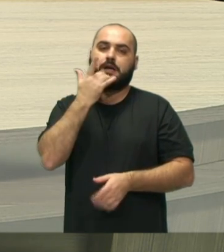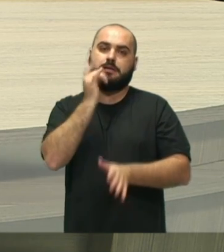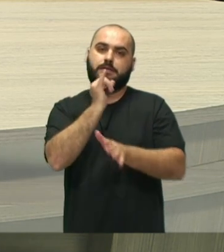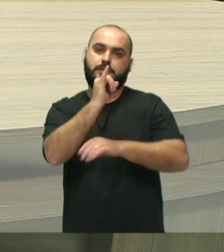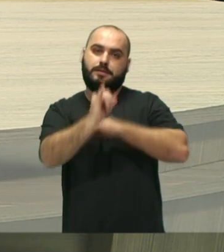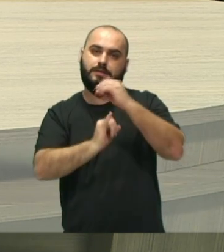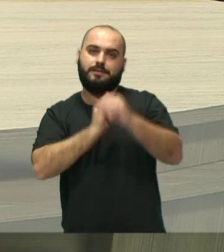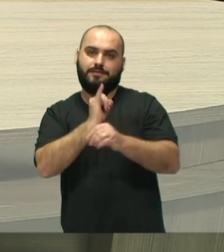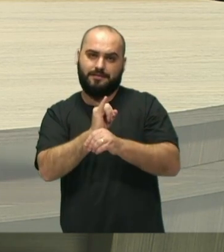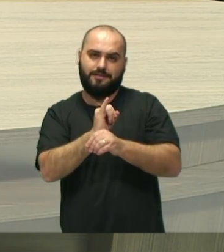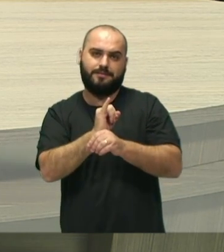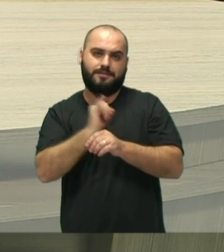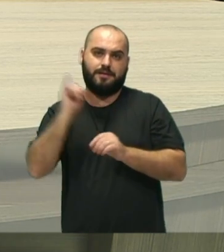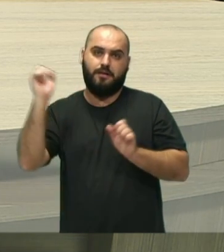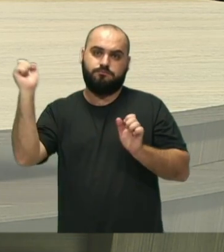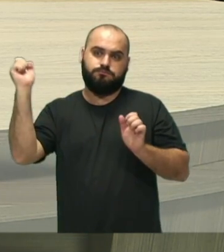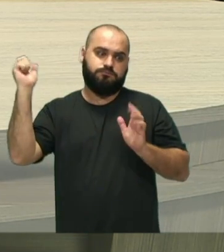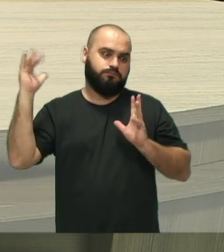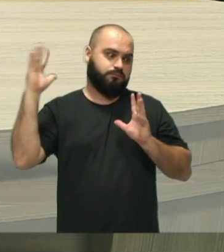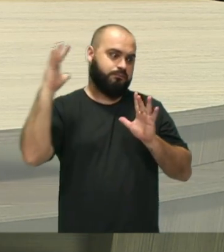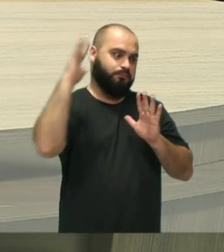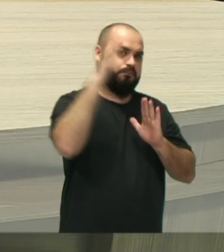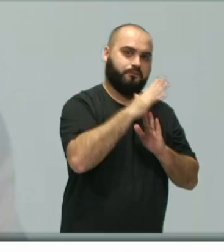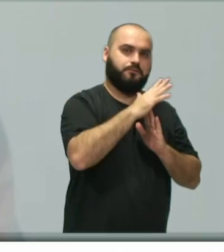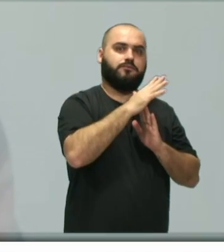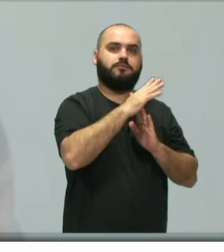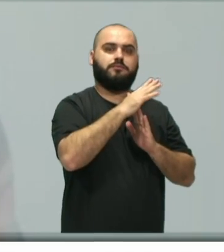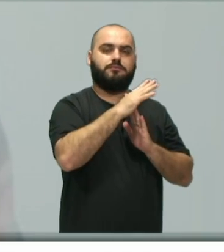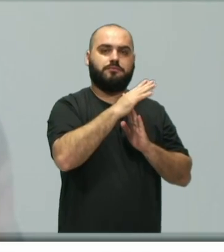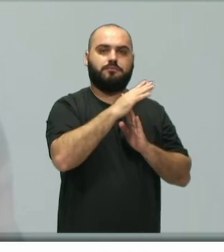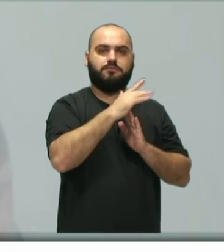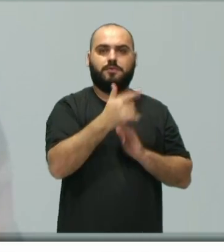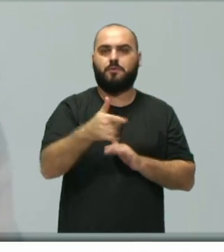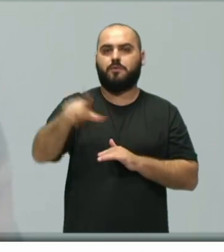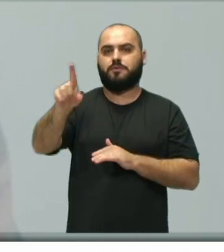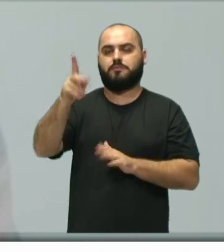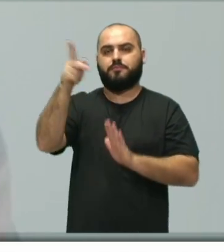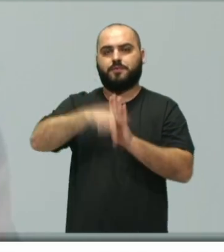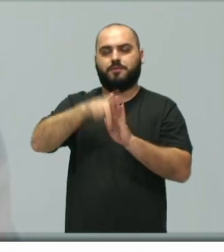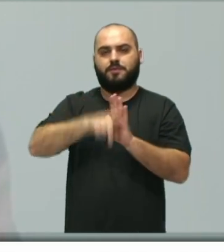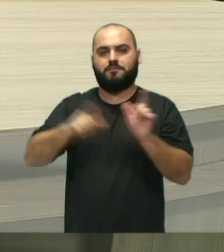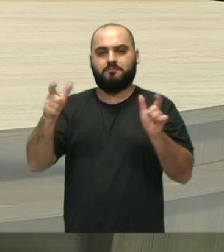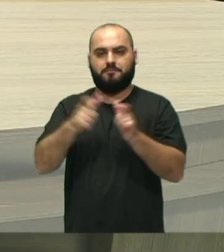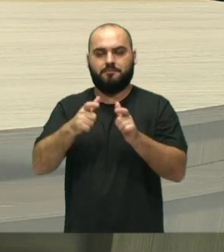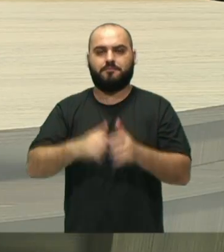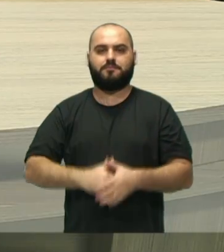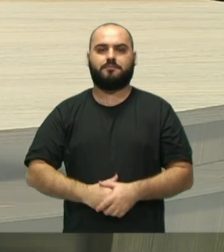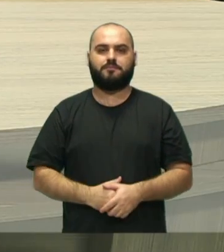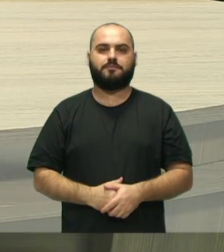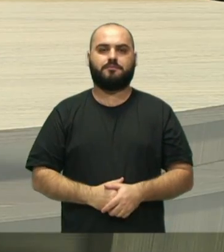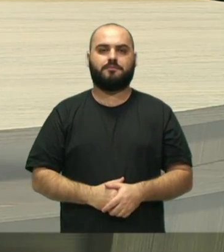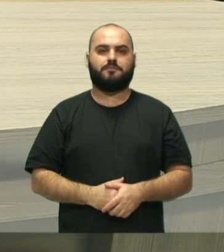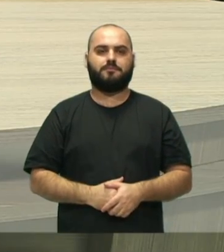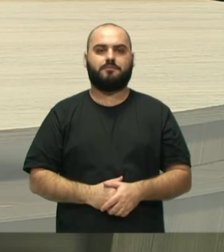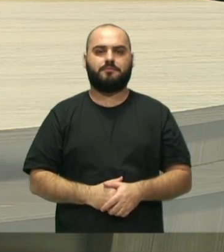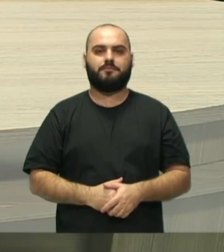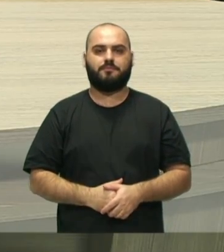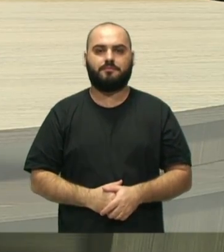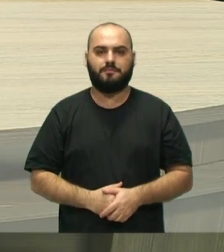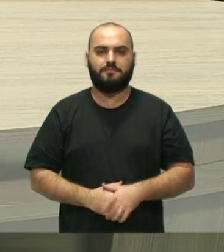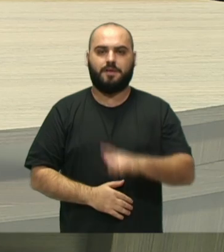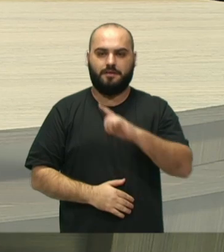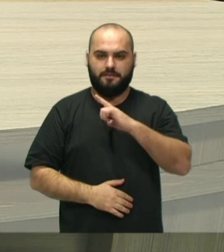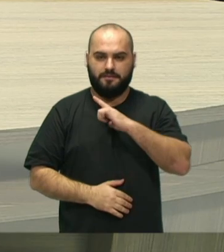que acabam vindo como um rolo compressor, né? Em cima de outros projetos menores. Mas tem um jargão